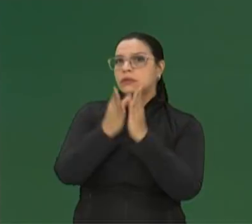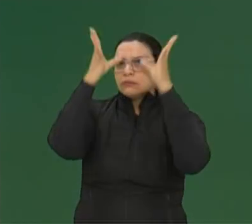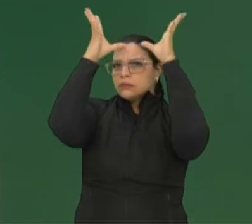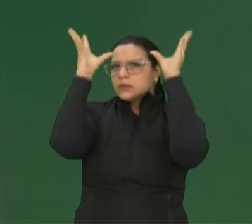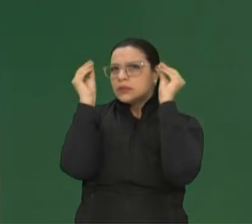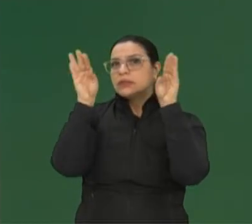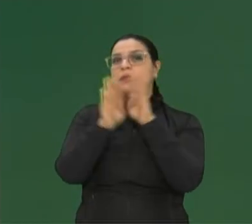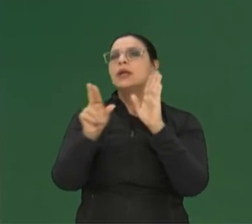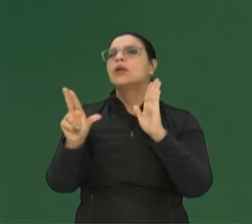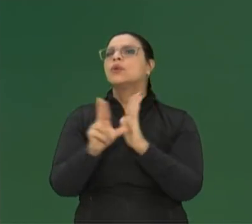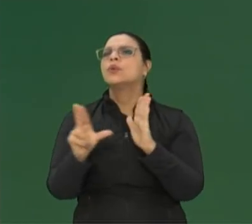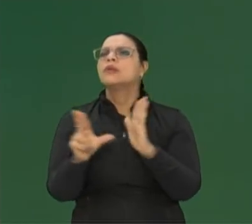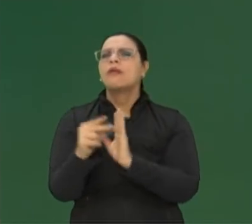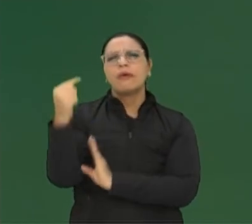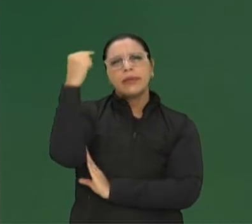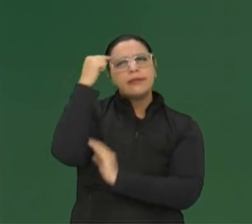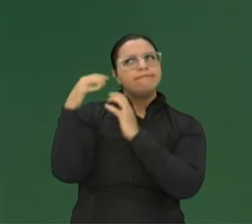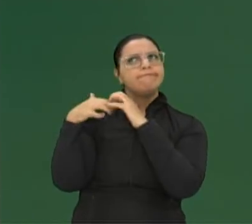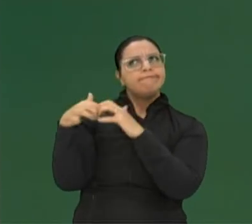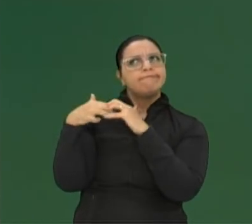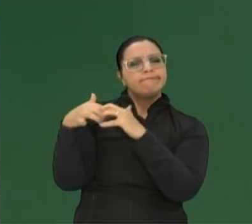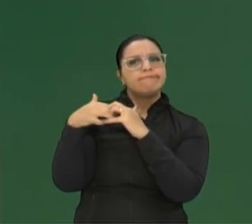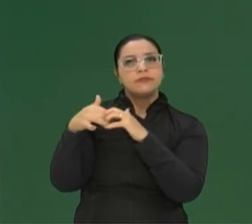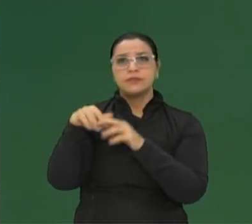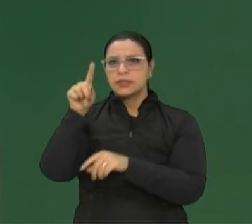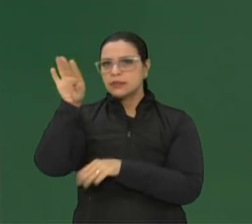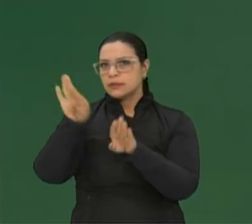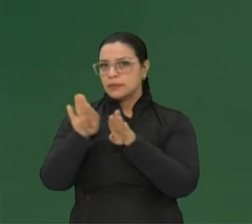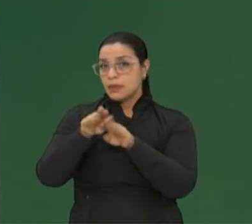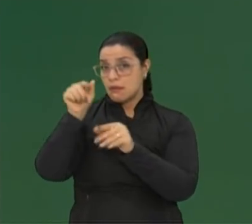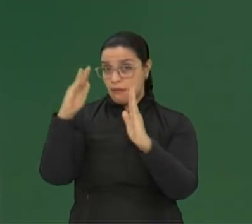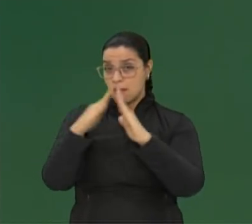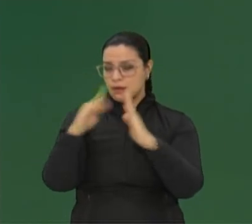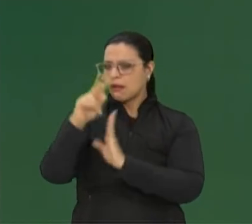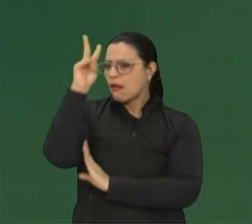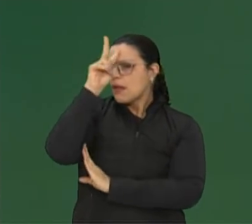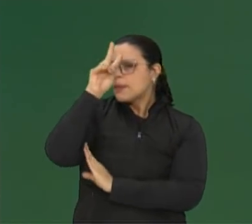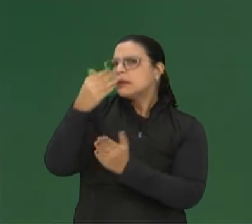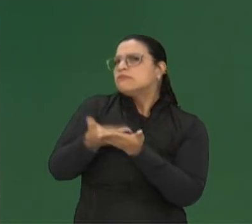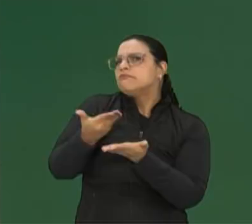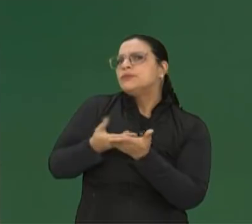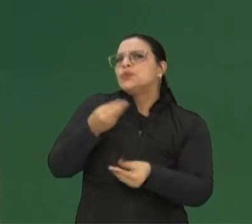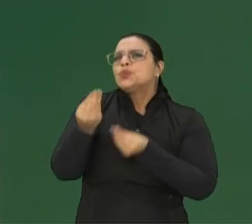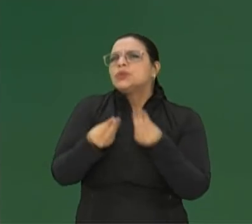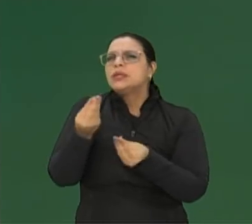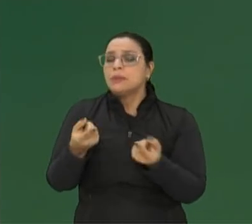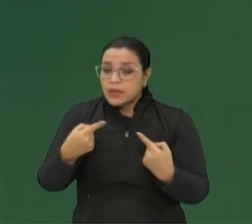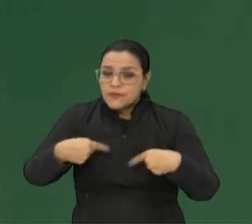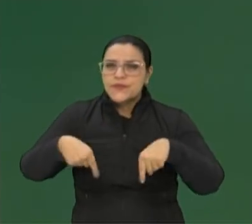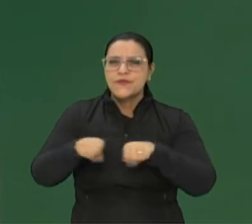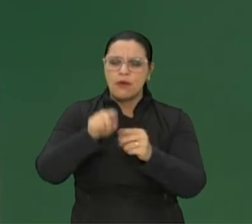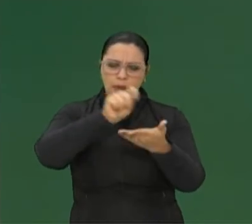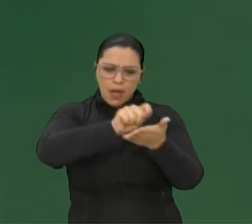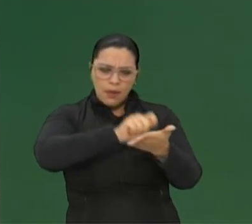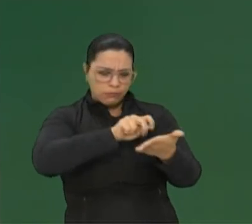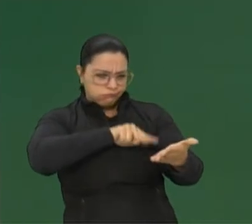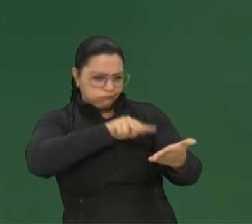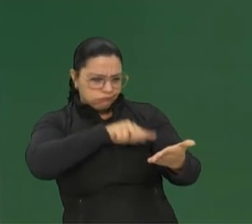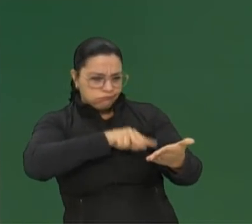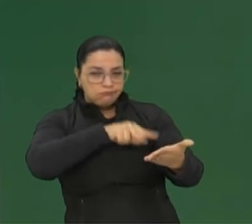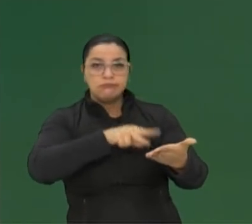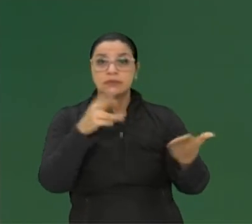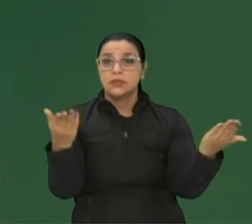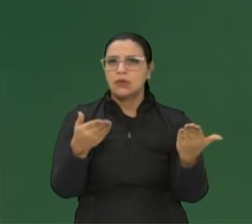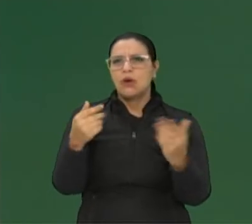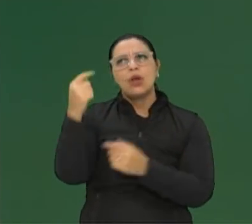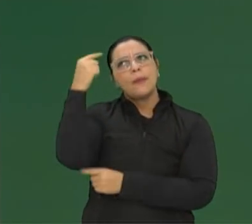Calvino? Você lembra? Dá uma pensada, dá um tempinho para você parar, pensar aí, lembrar do que a gente colocou, retomar as anotações da nossa última aula,